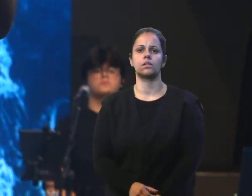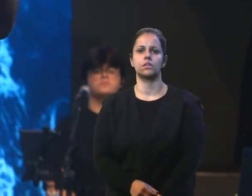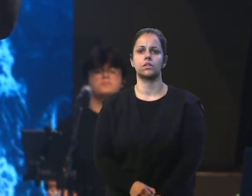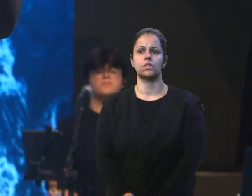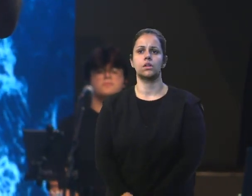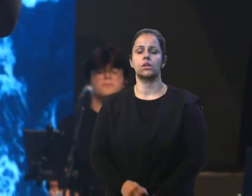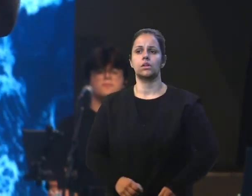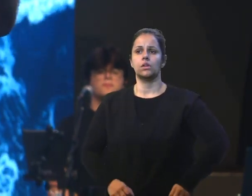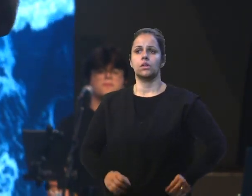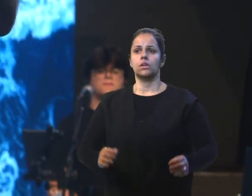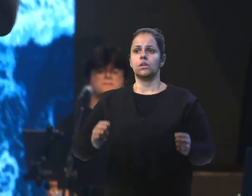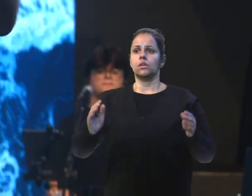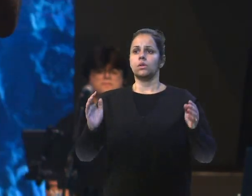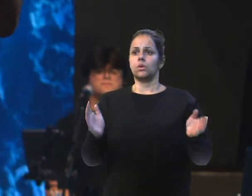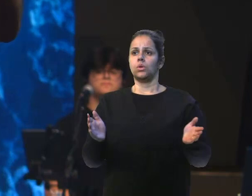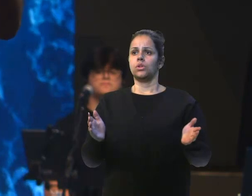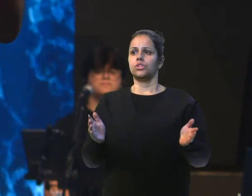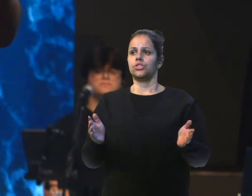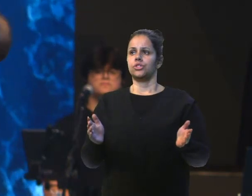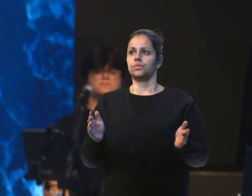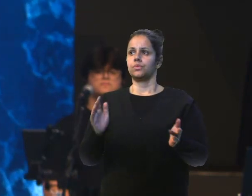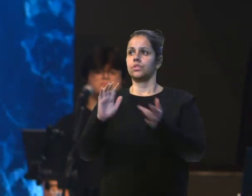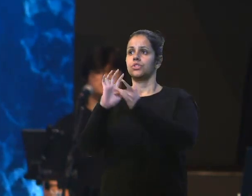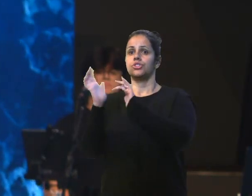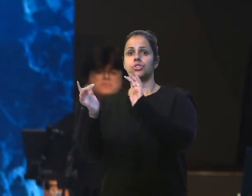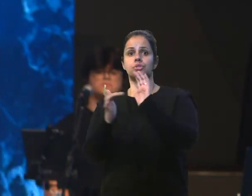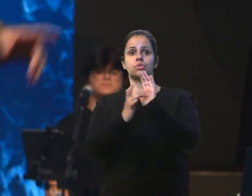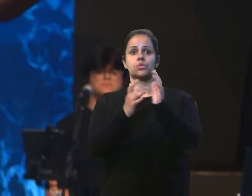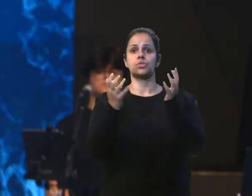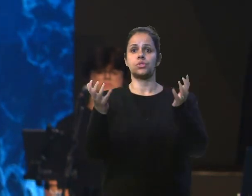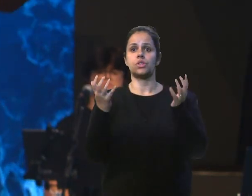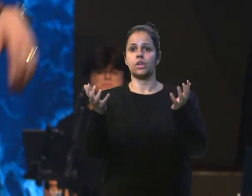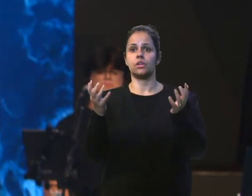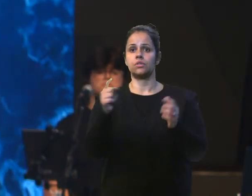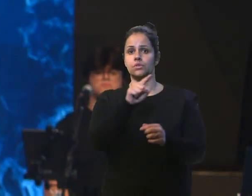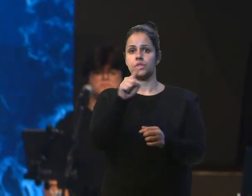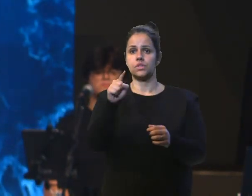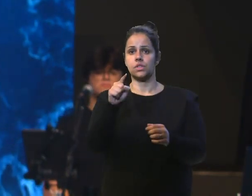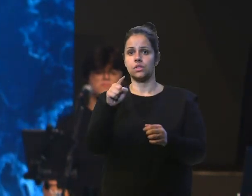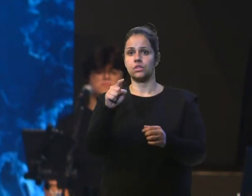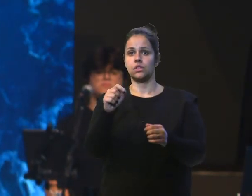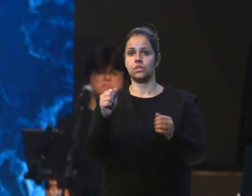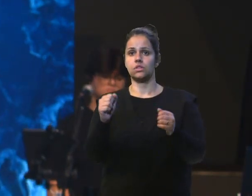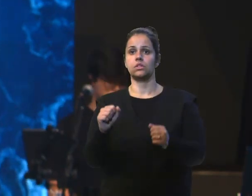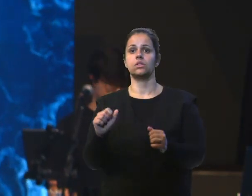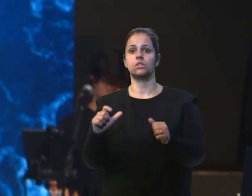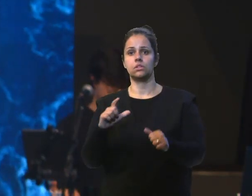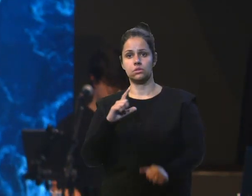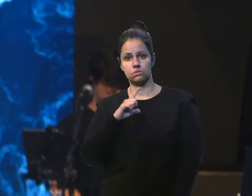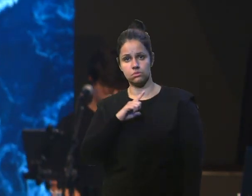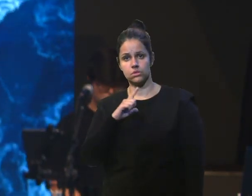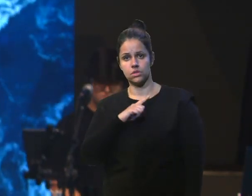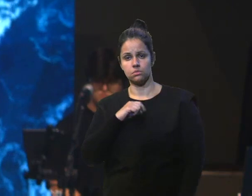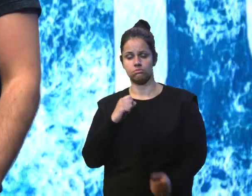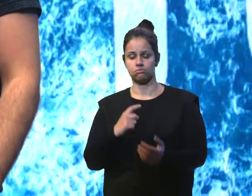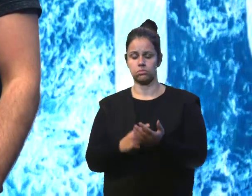Hoje, o Senhor quer te colocar nesse crivo. Feche os teus olhos no teu lugar.